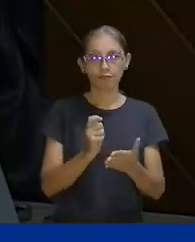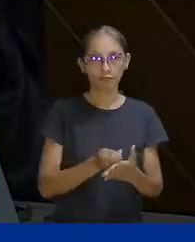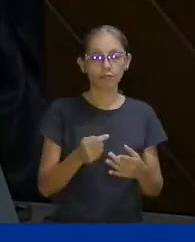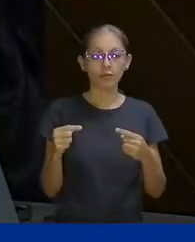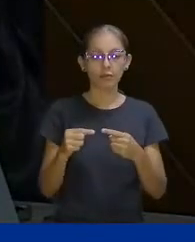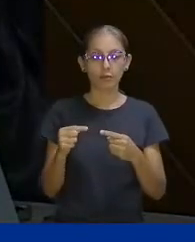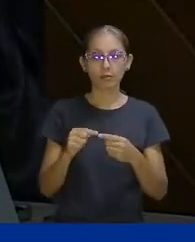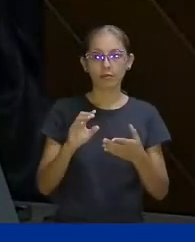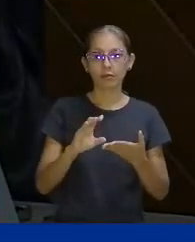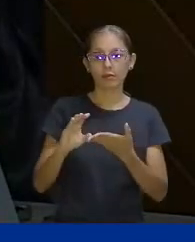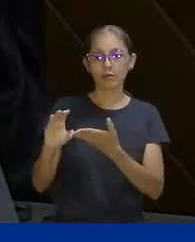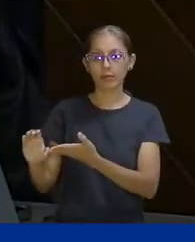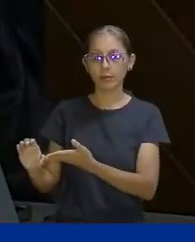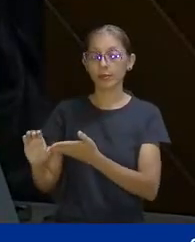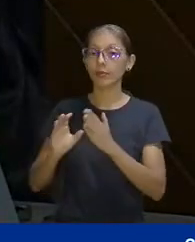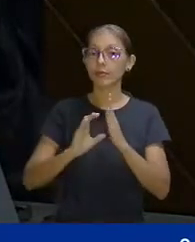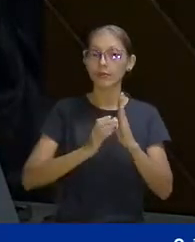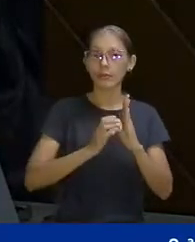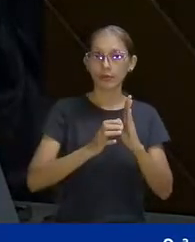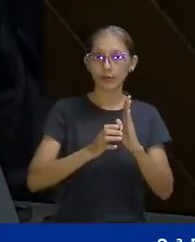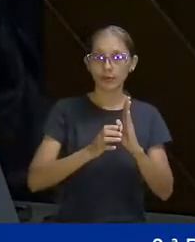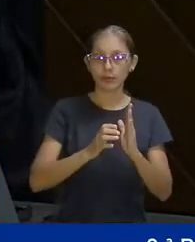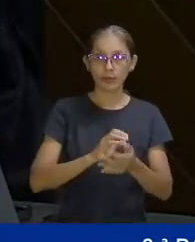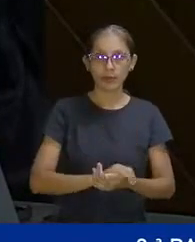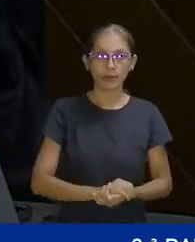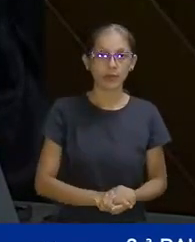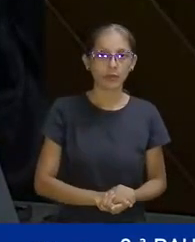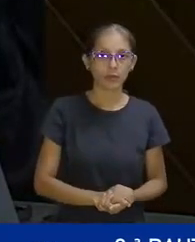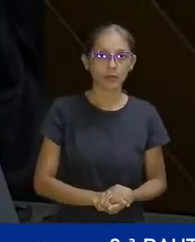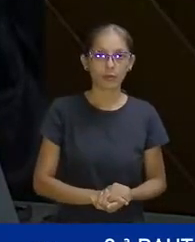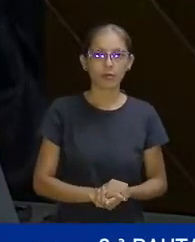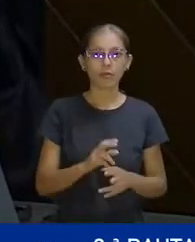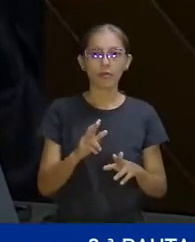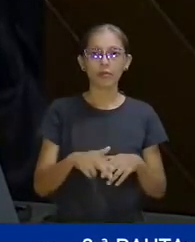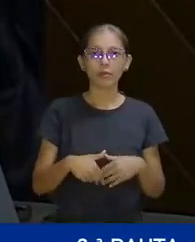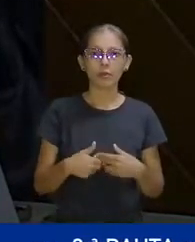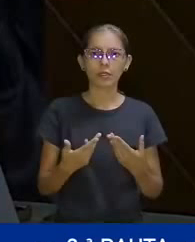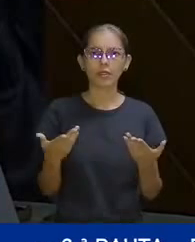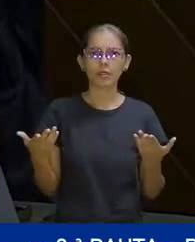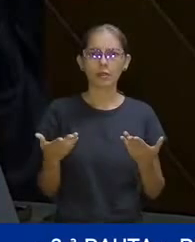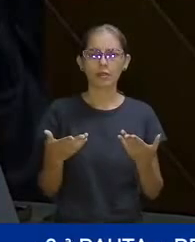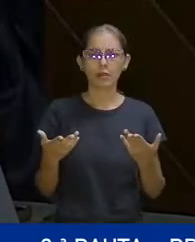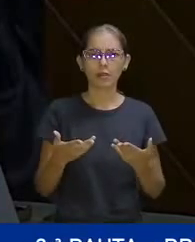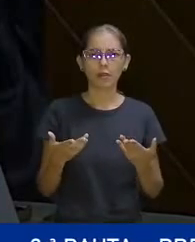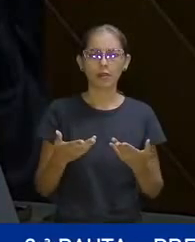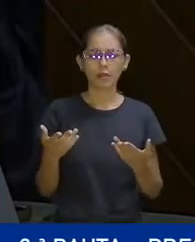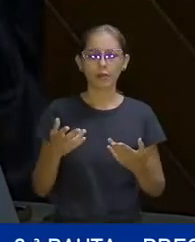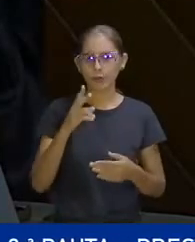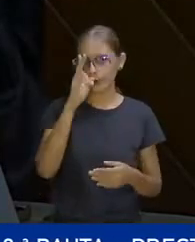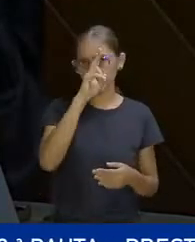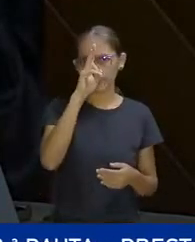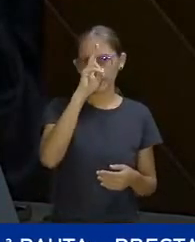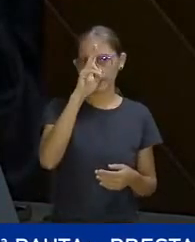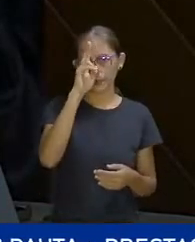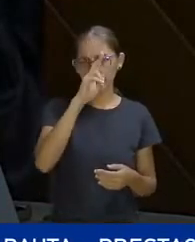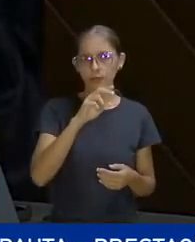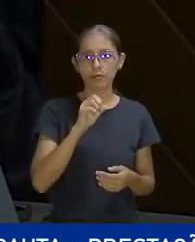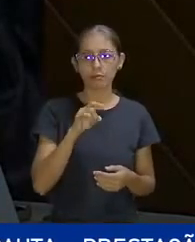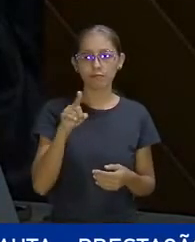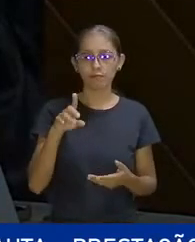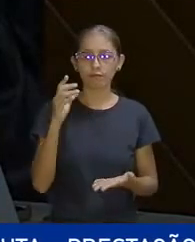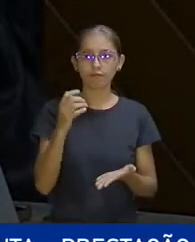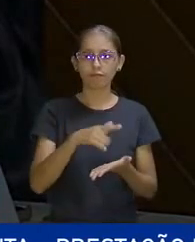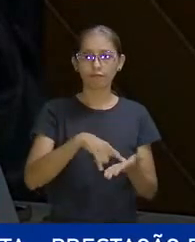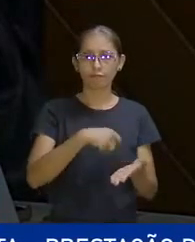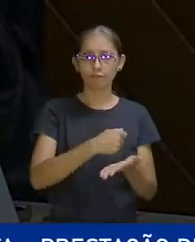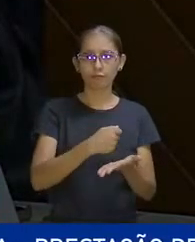Especial de Financiamento de Campanha. Nessa esteira, cumpre ressaltar que a ausência do registro no termo de